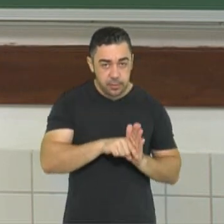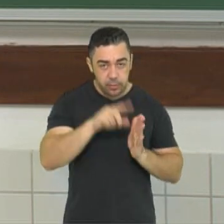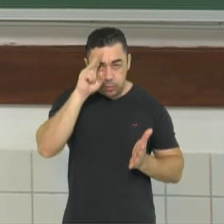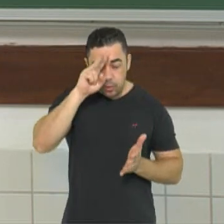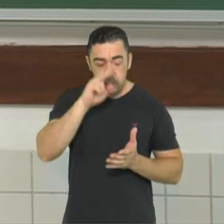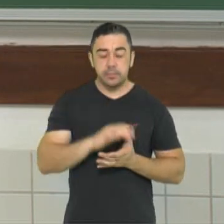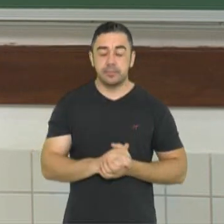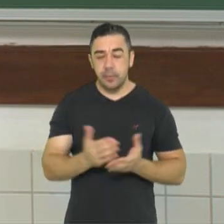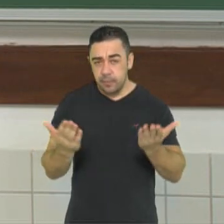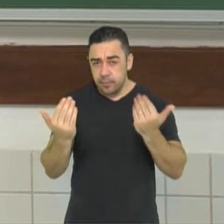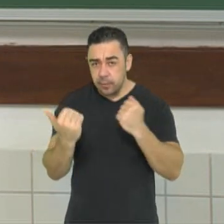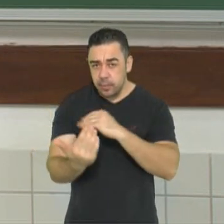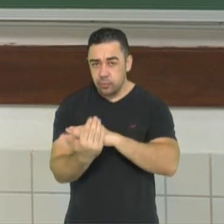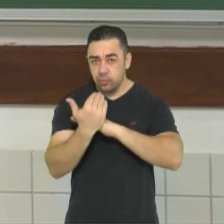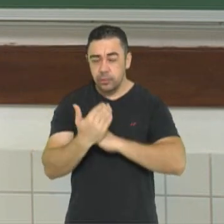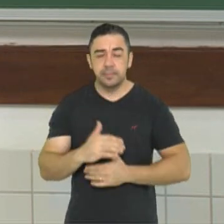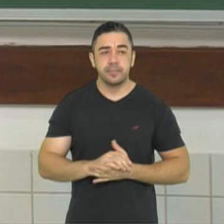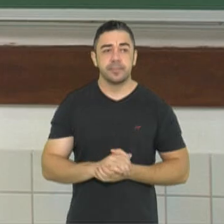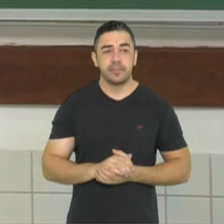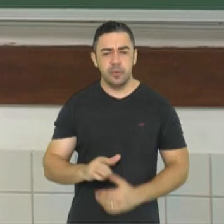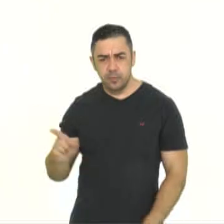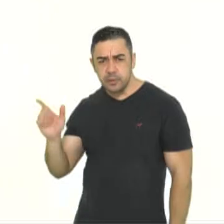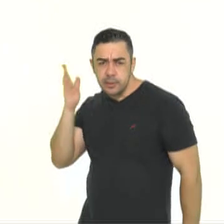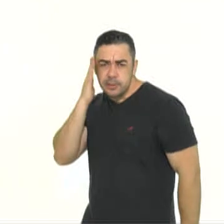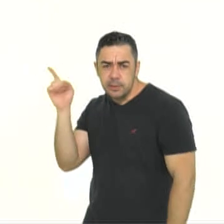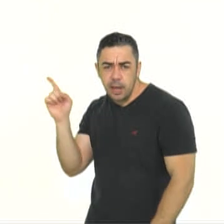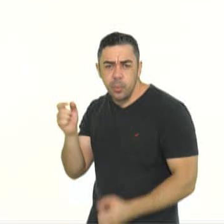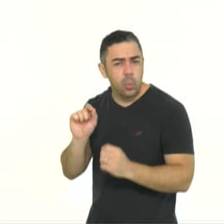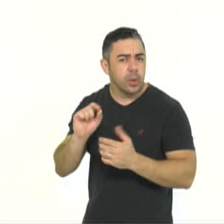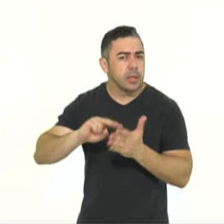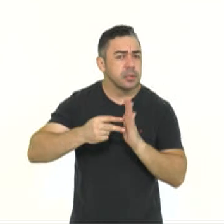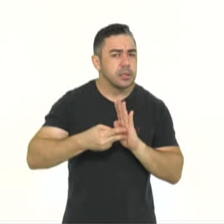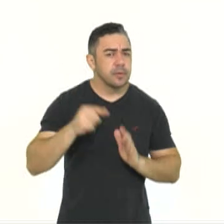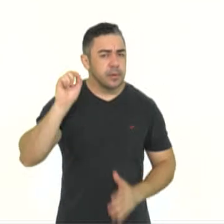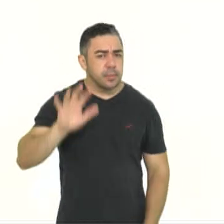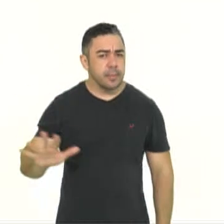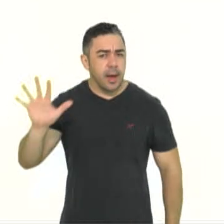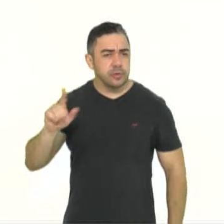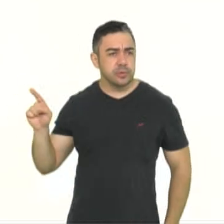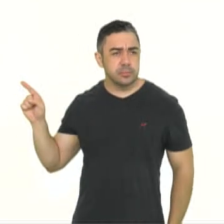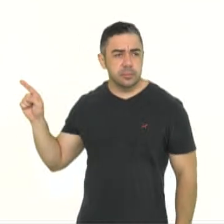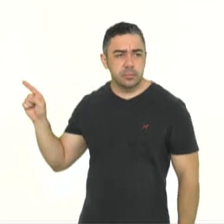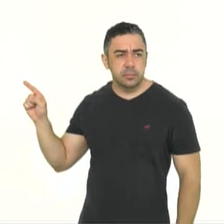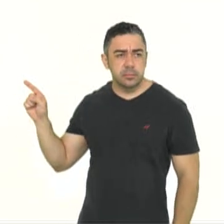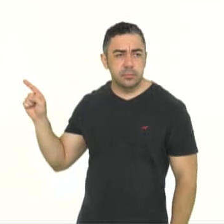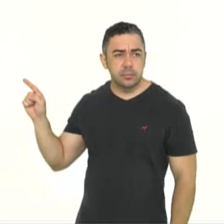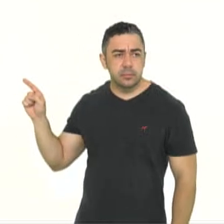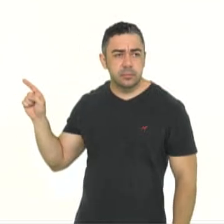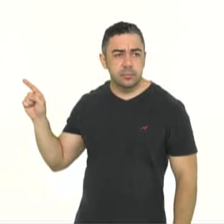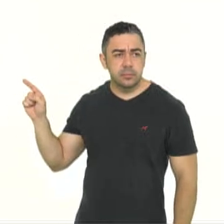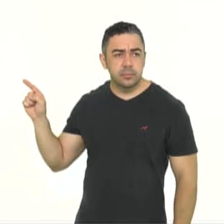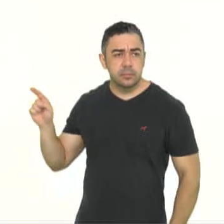aula. Me ajudem nessa. Você saberia dizer a que se refere essa imagem?